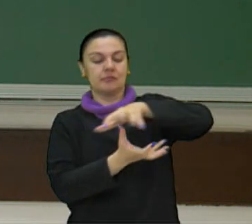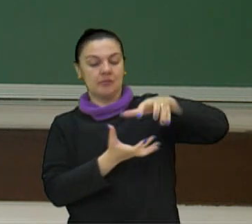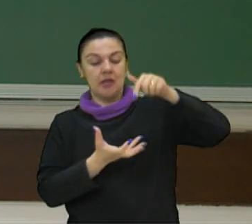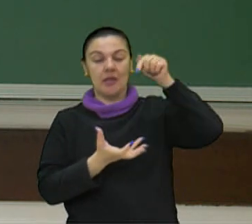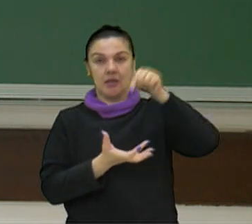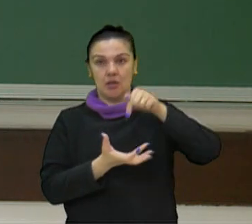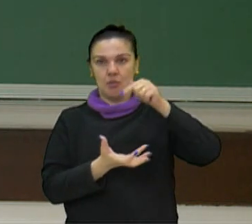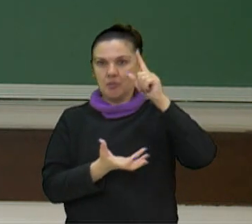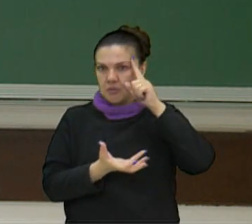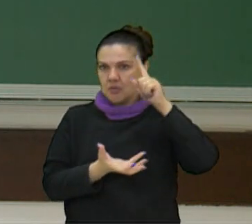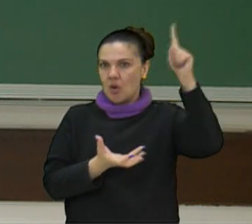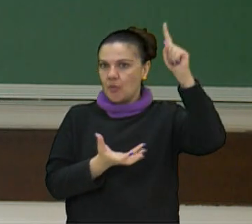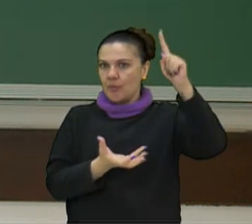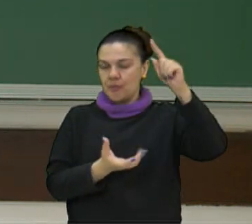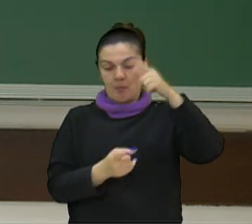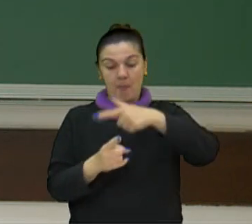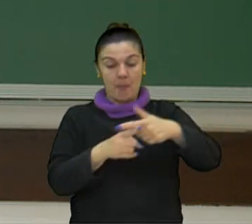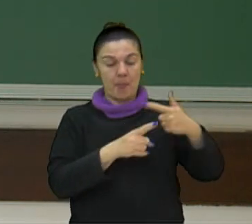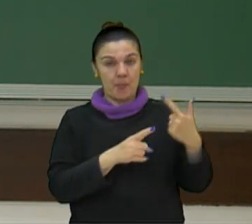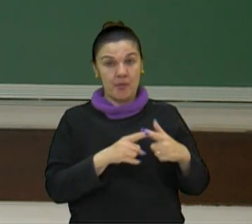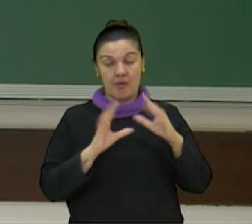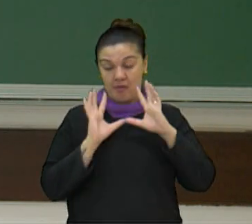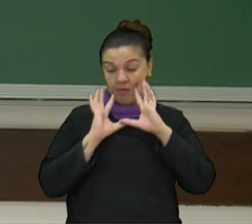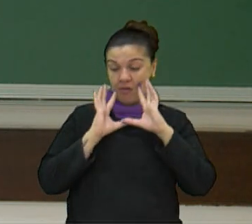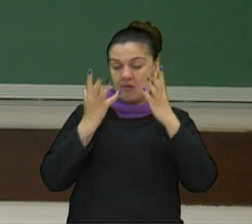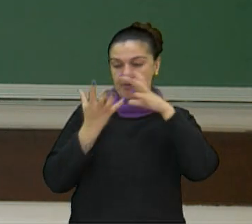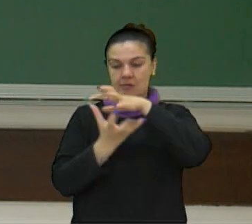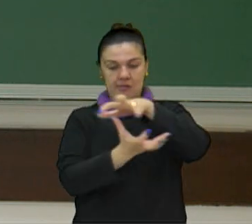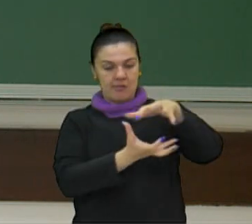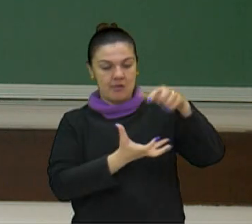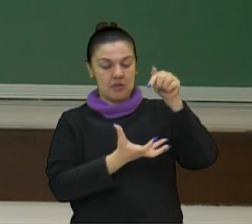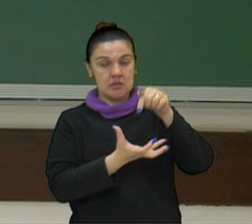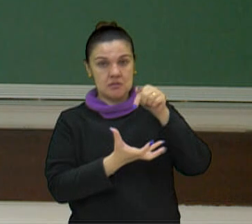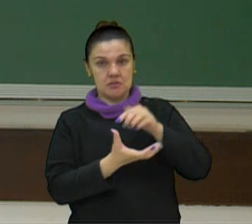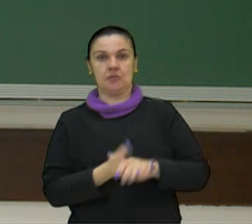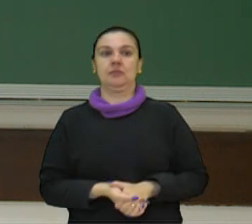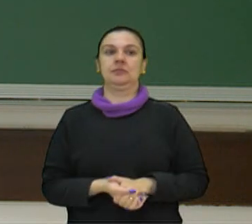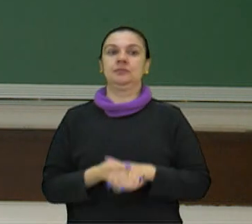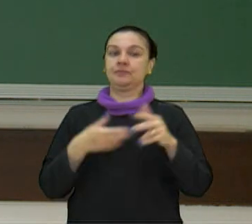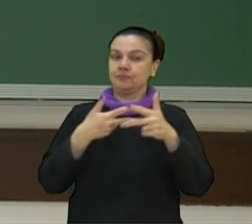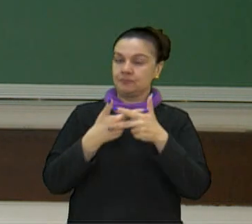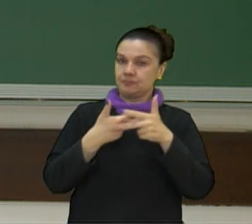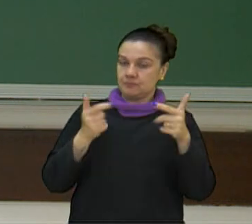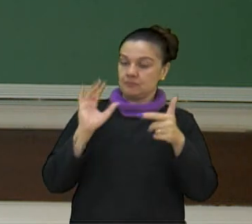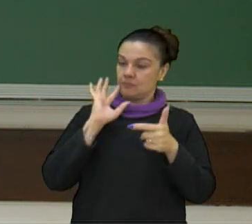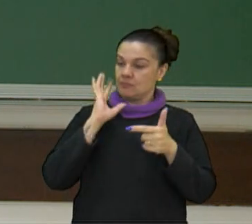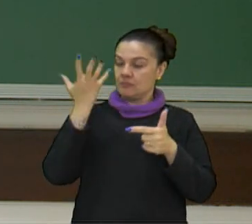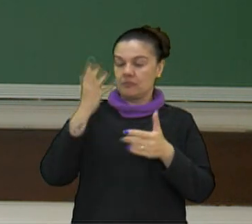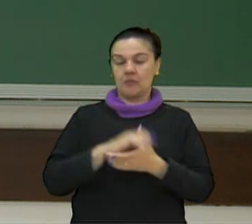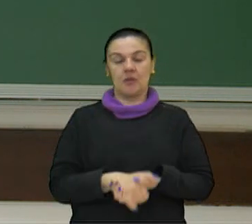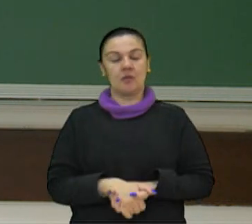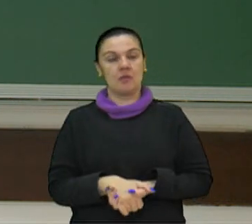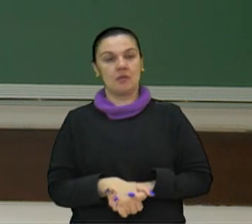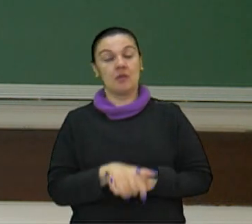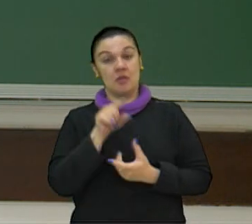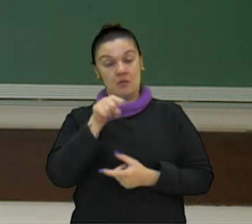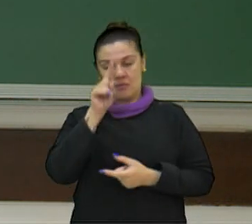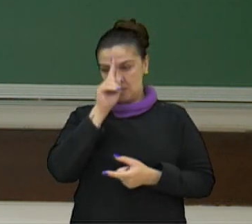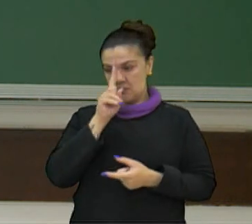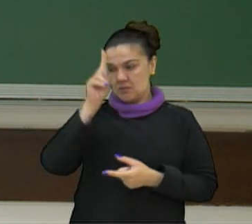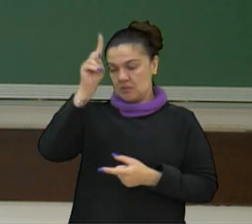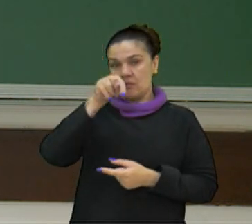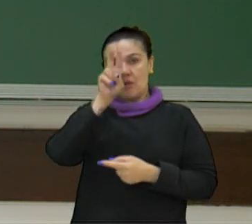Deus, entendido enquanto causa das coisas, enquanto aquilo que causou, que originou, este Deus